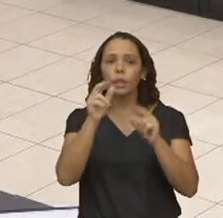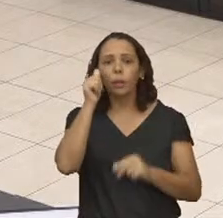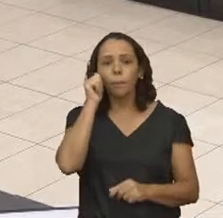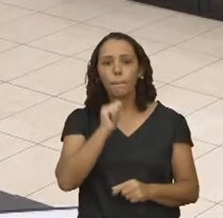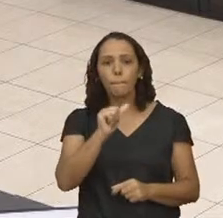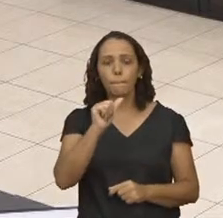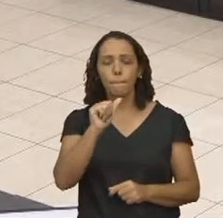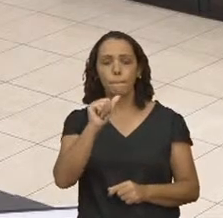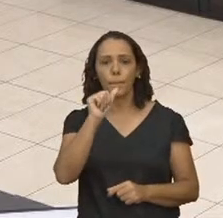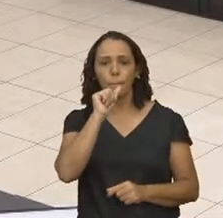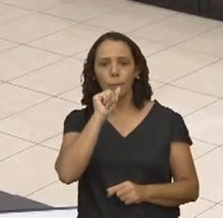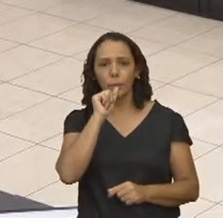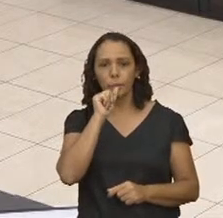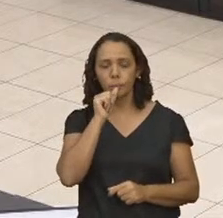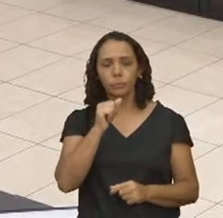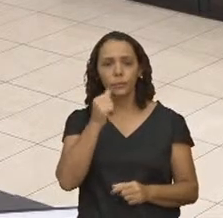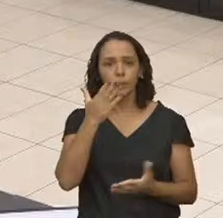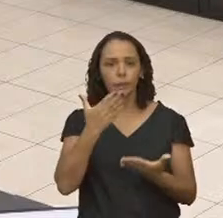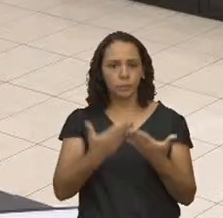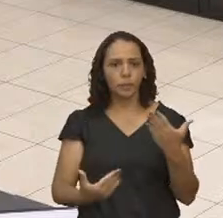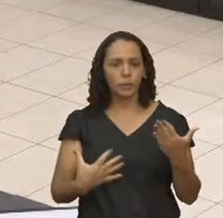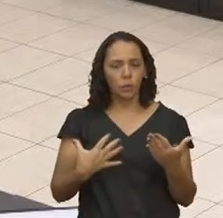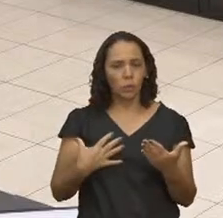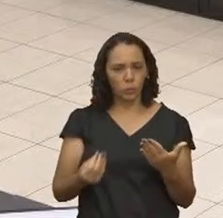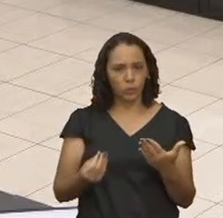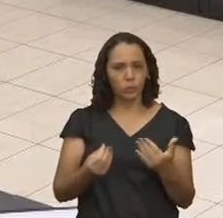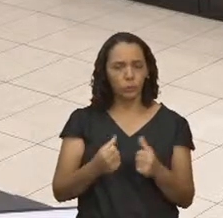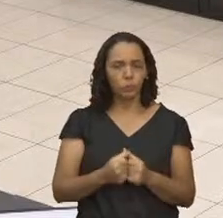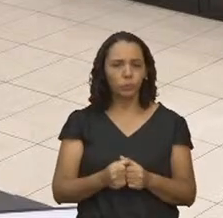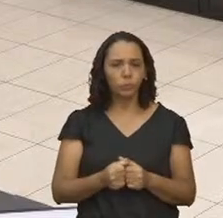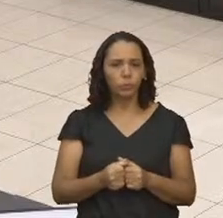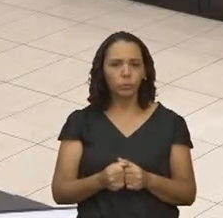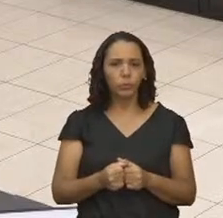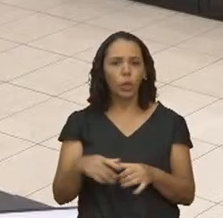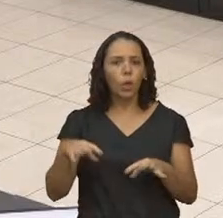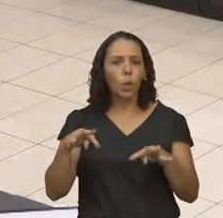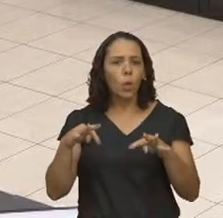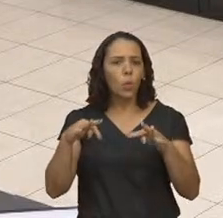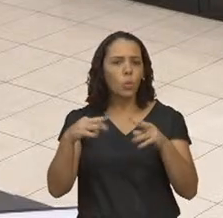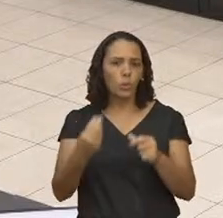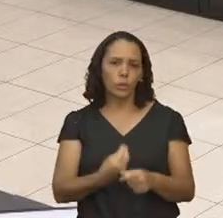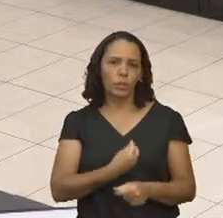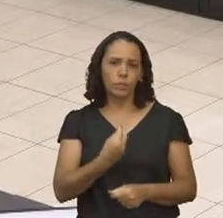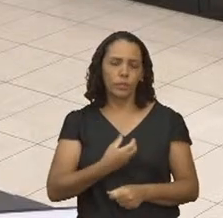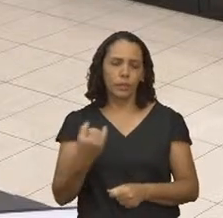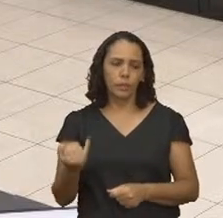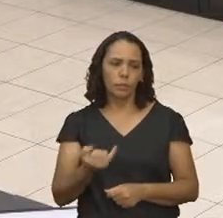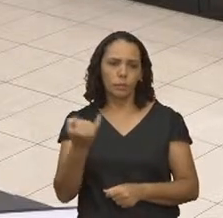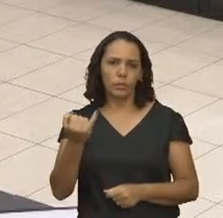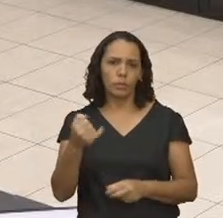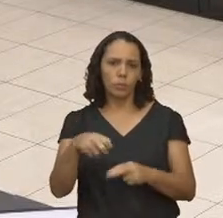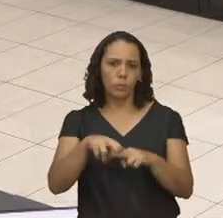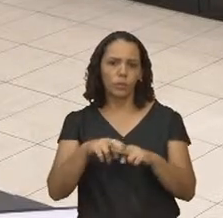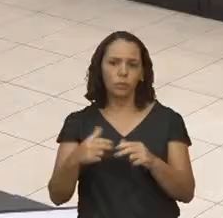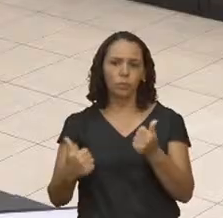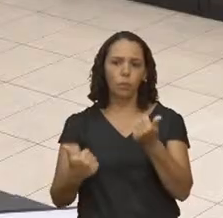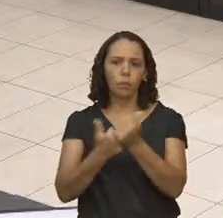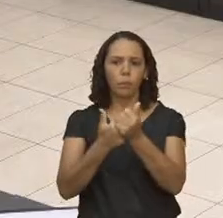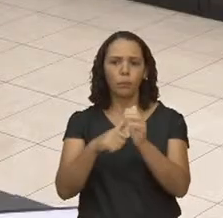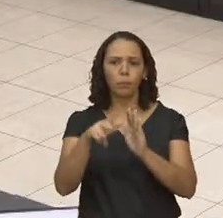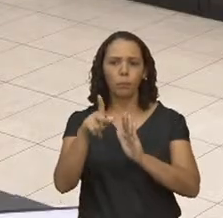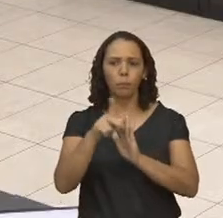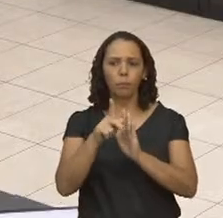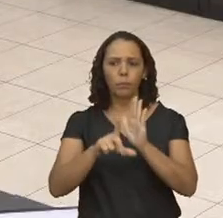perde seu ente querido, porque toda vida importa, eu sou favorável.